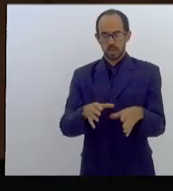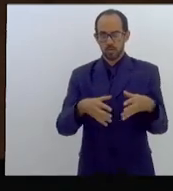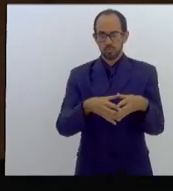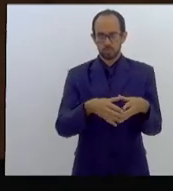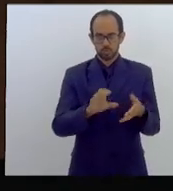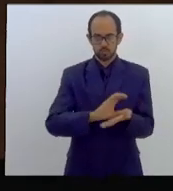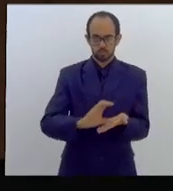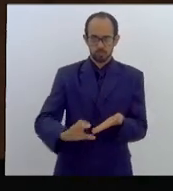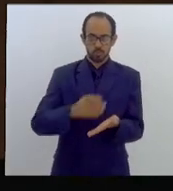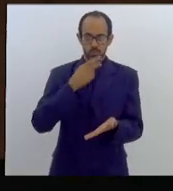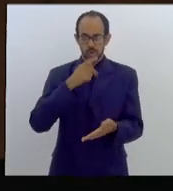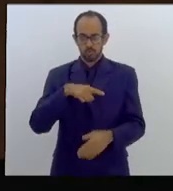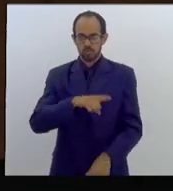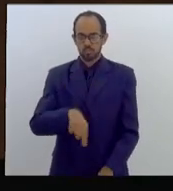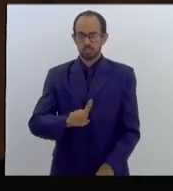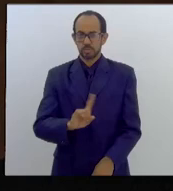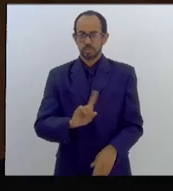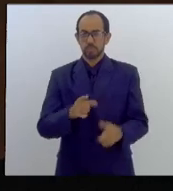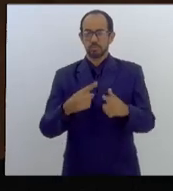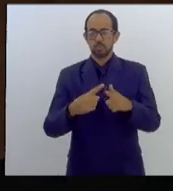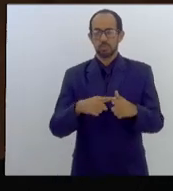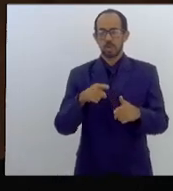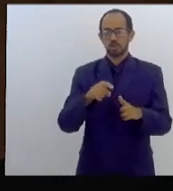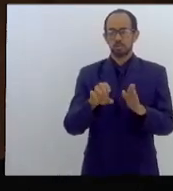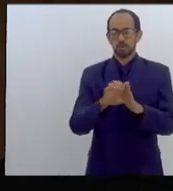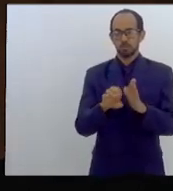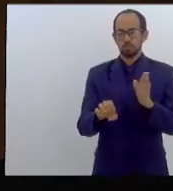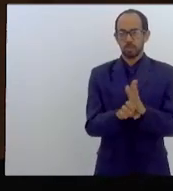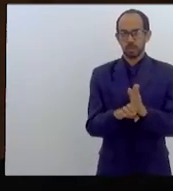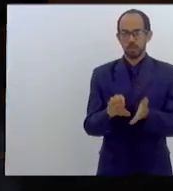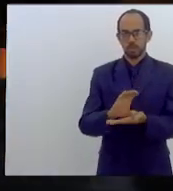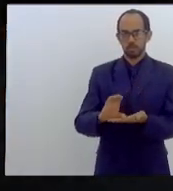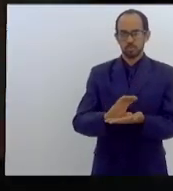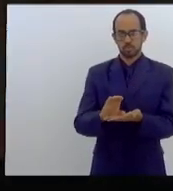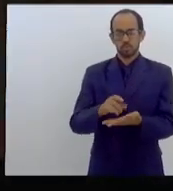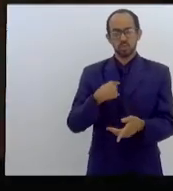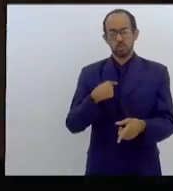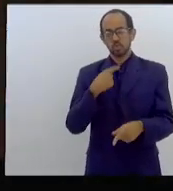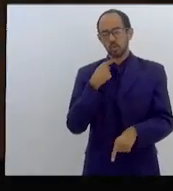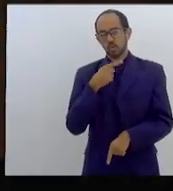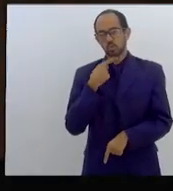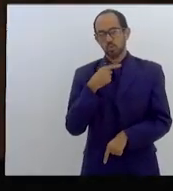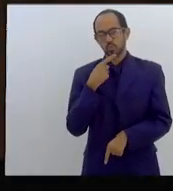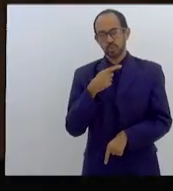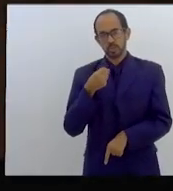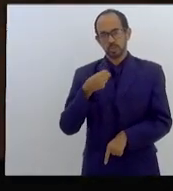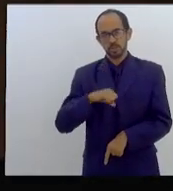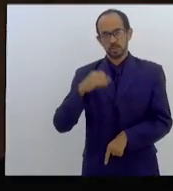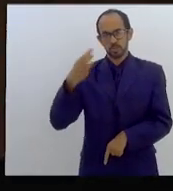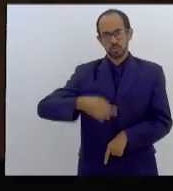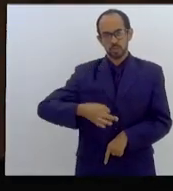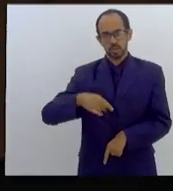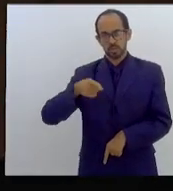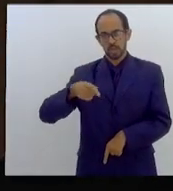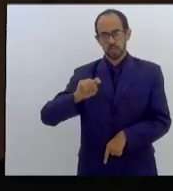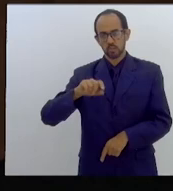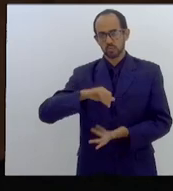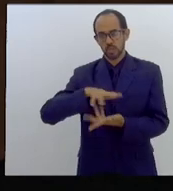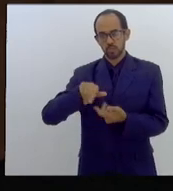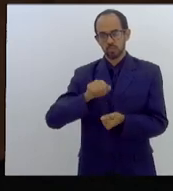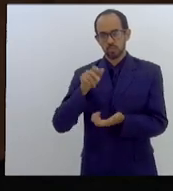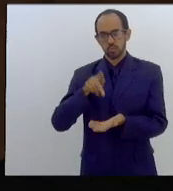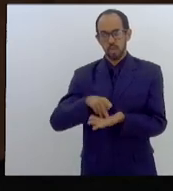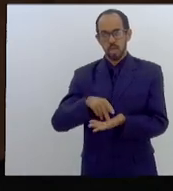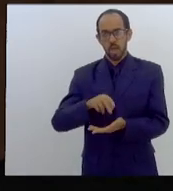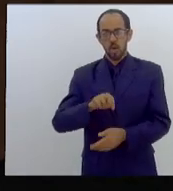porque se tratava de uma emenda constitucional. E eu fiquei em dúvida se isso era do mundo real ou não. Eu queria